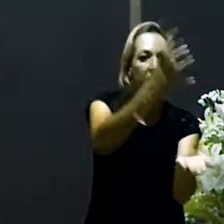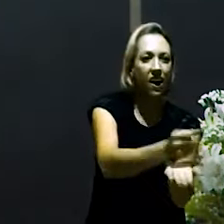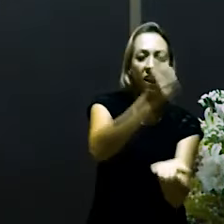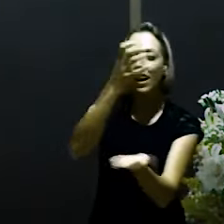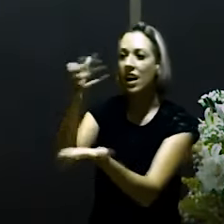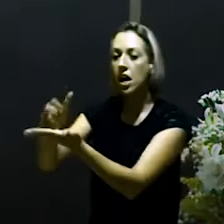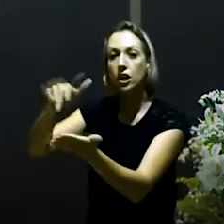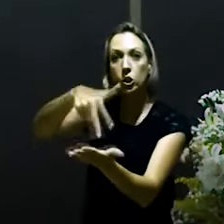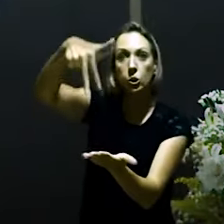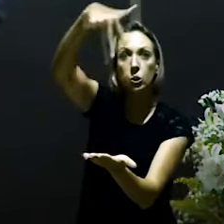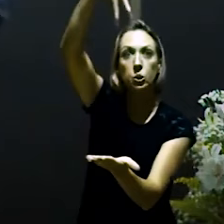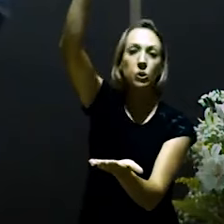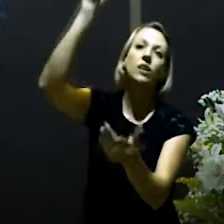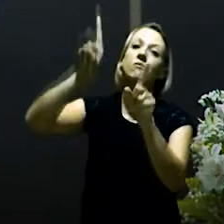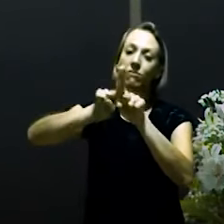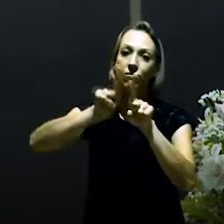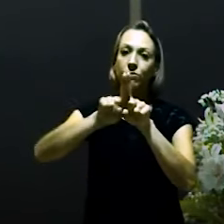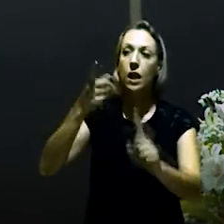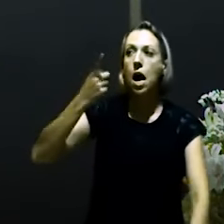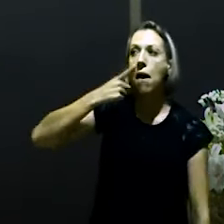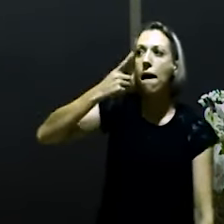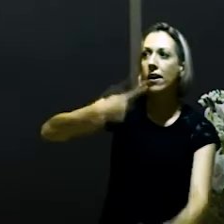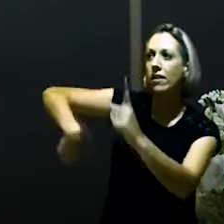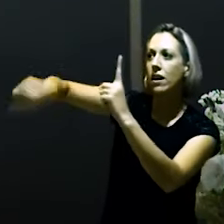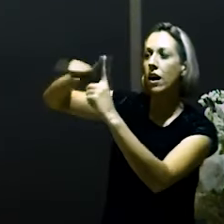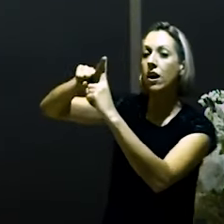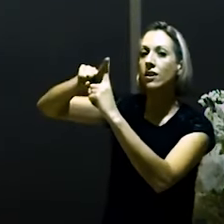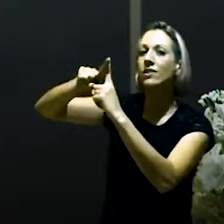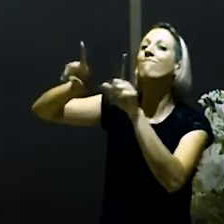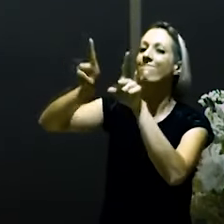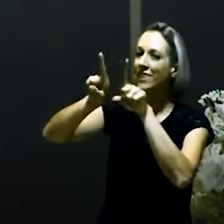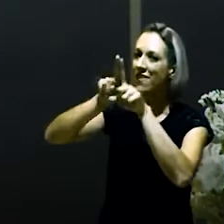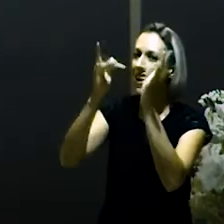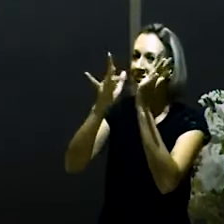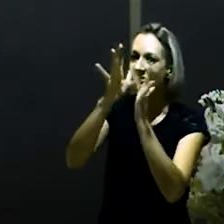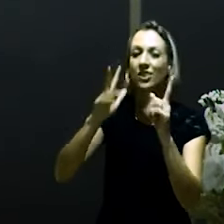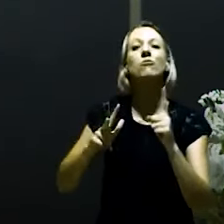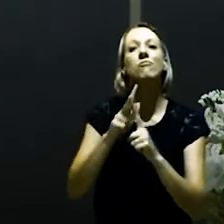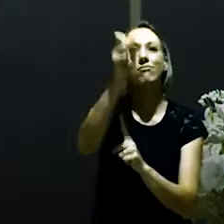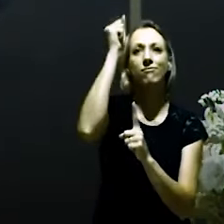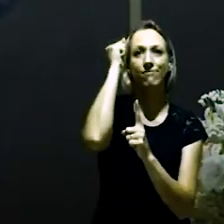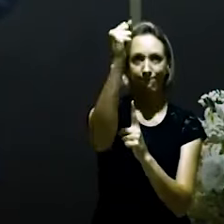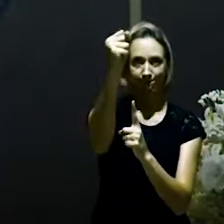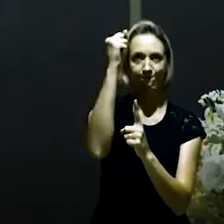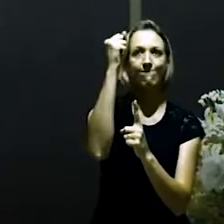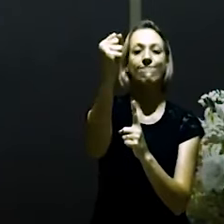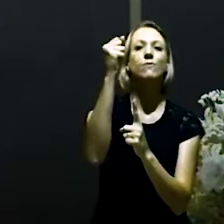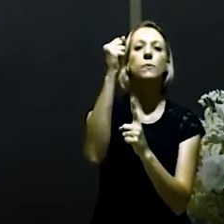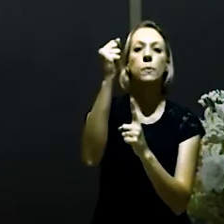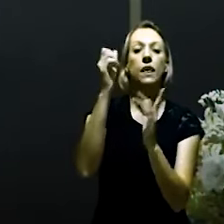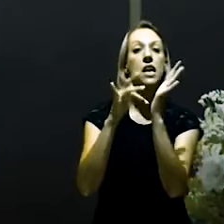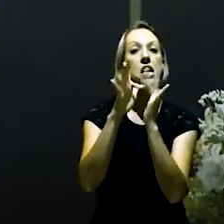acontecendo. E vejo também na cruz um Cristo vitorioso. Eu repito para vocês, eu vejo também na cruz um